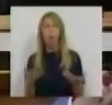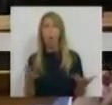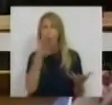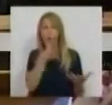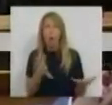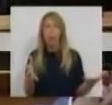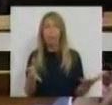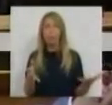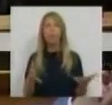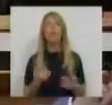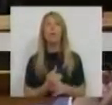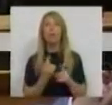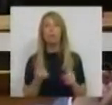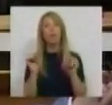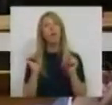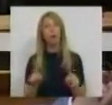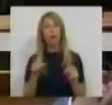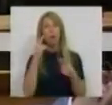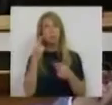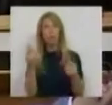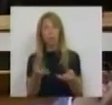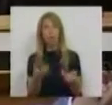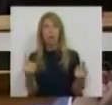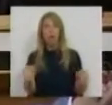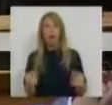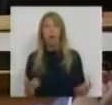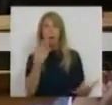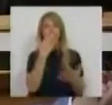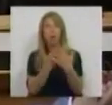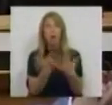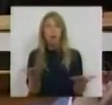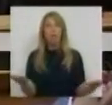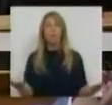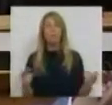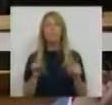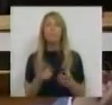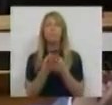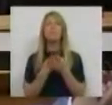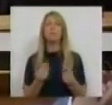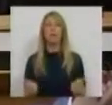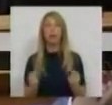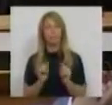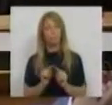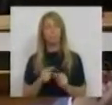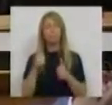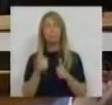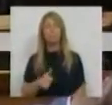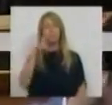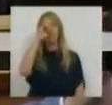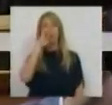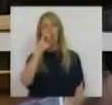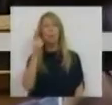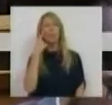é aquela que se presenteia perante nós. E sobre esta matéria, convém lembrar um